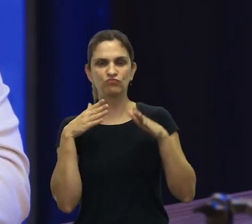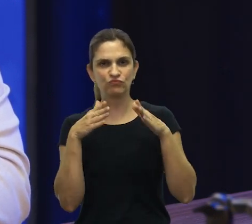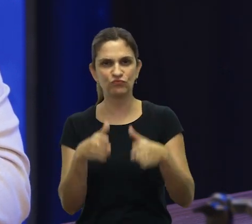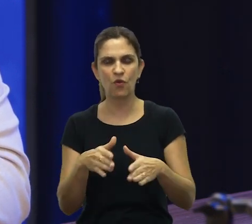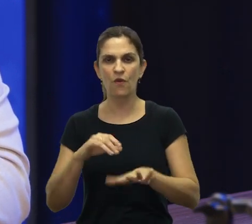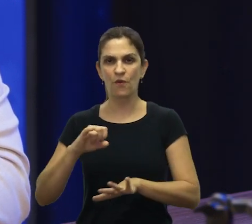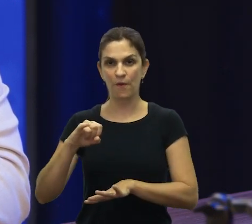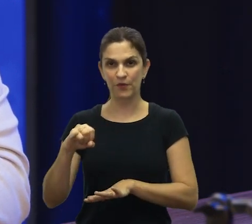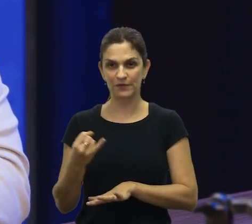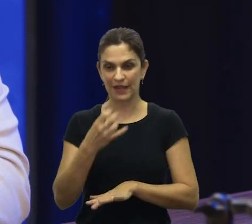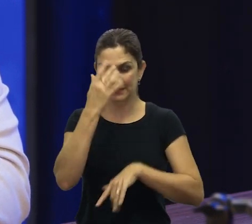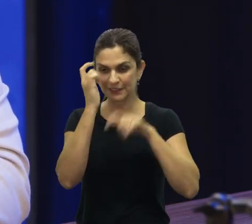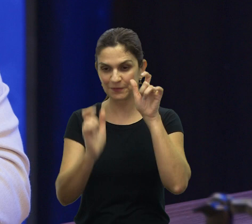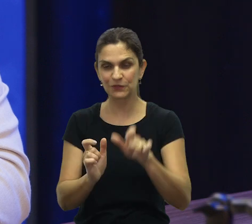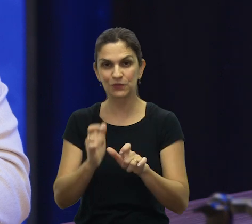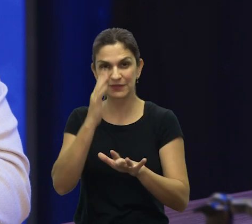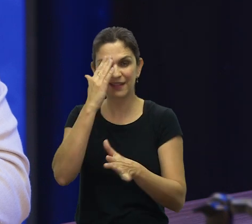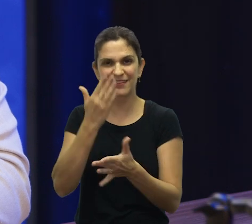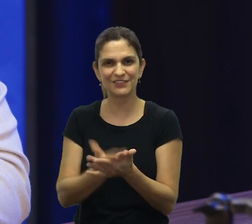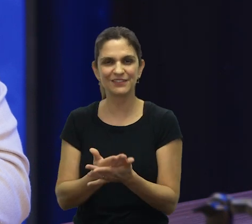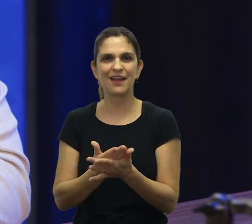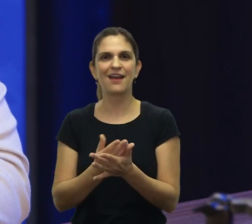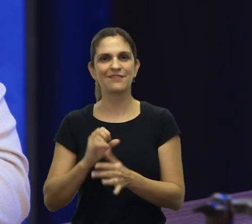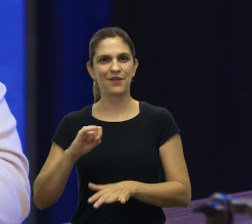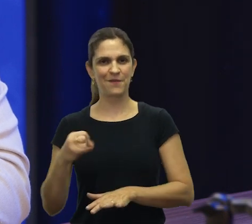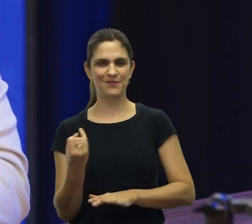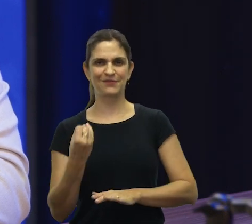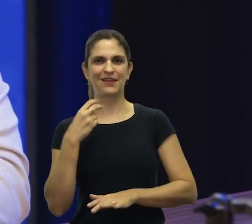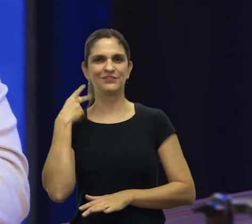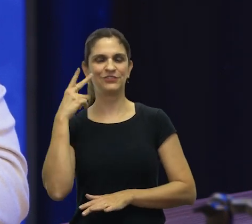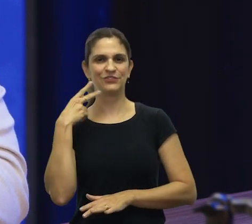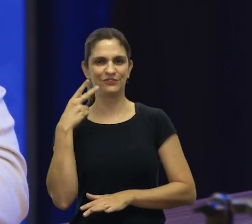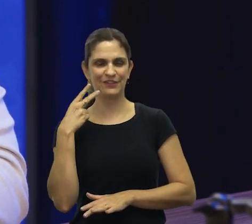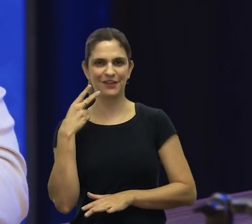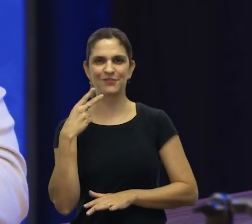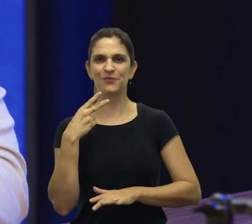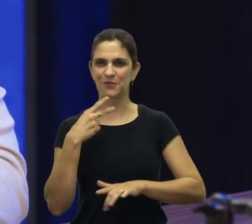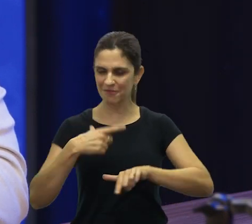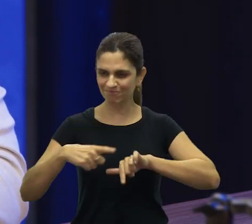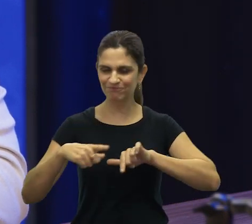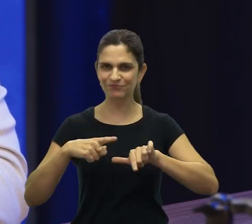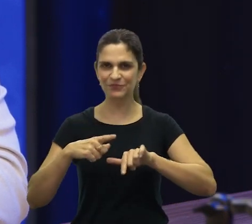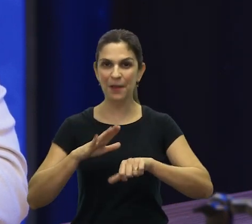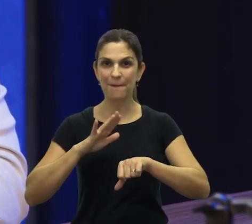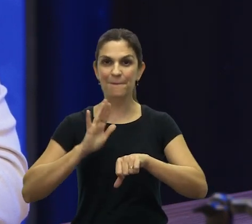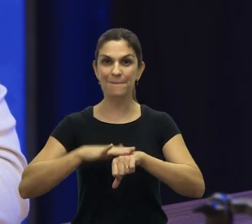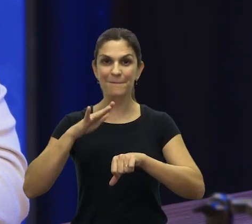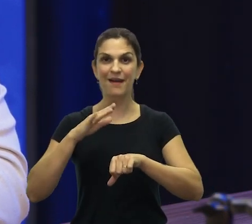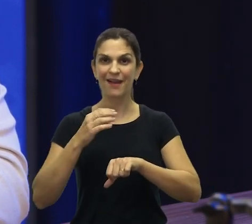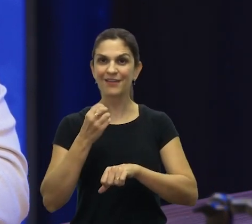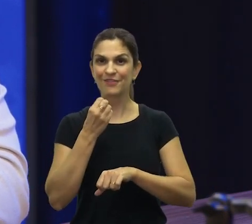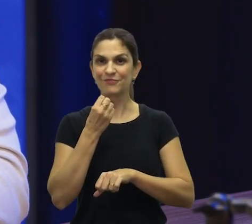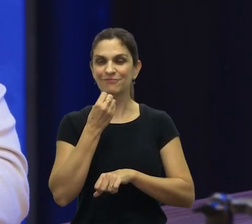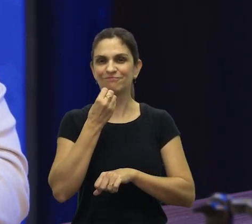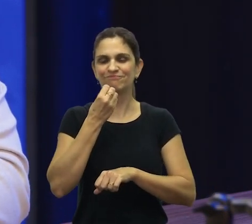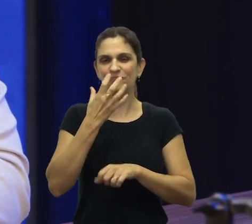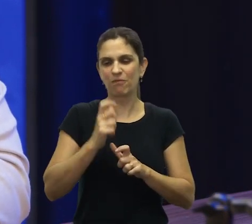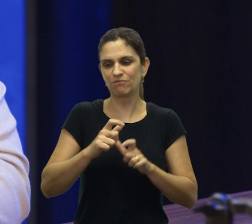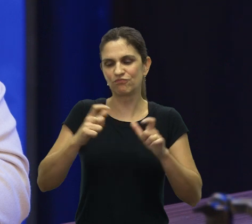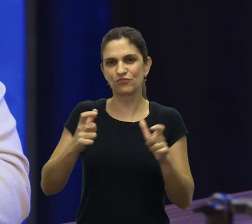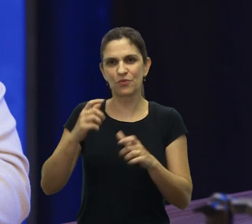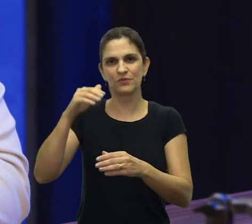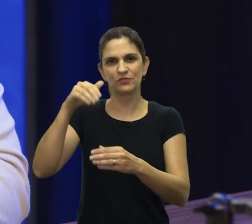Tive a oportunidade de ser vereador, a felicidade de ser um dos mais bem votados